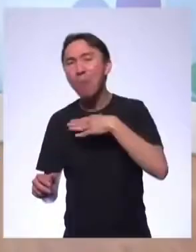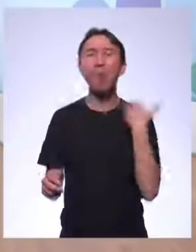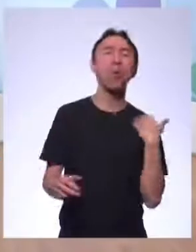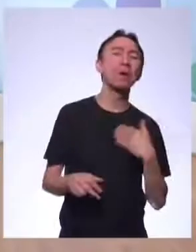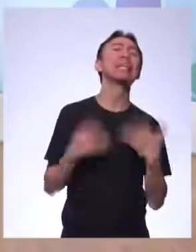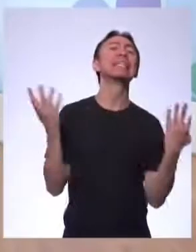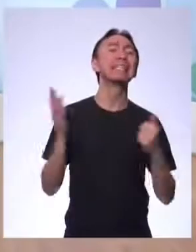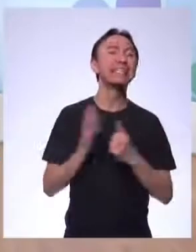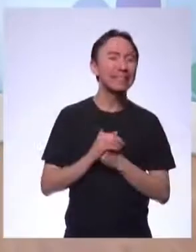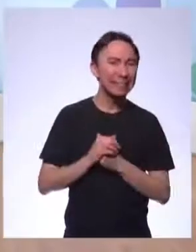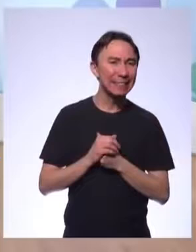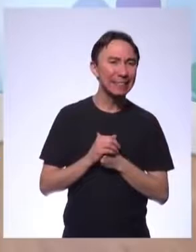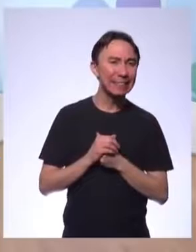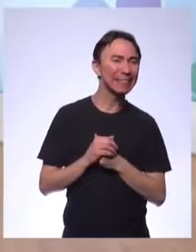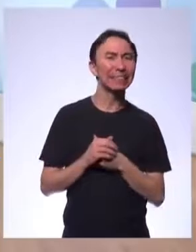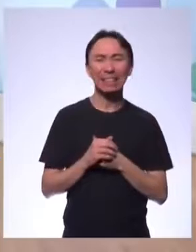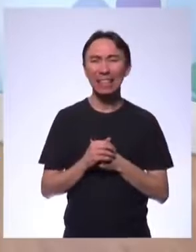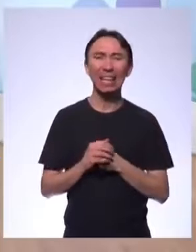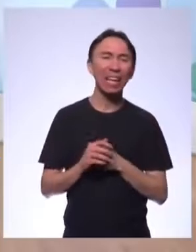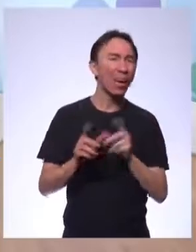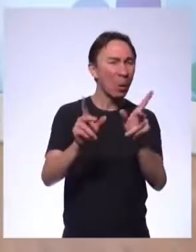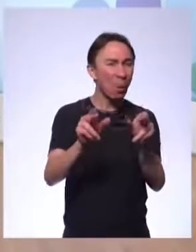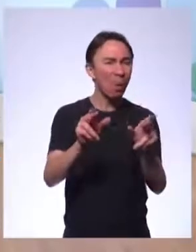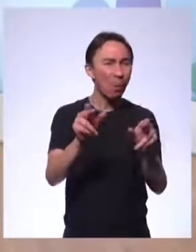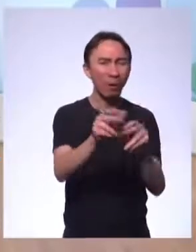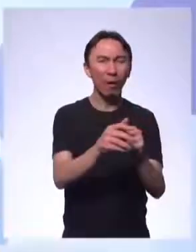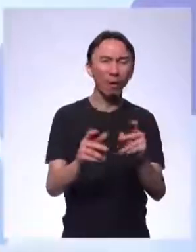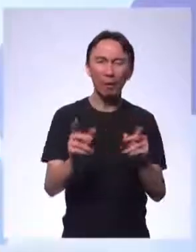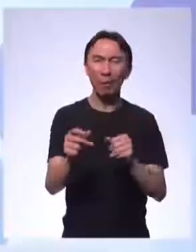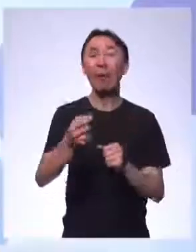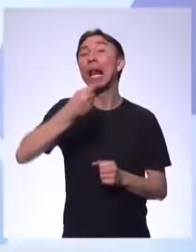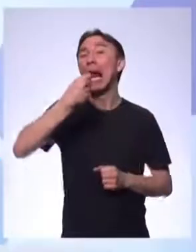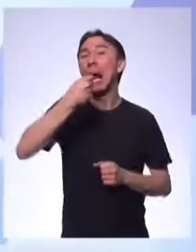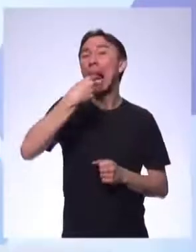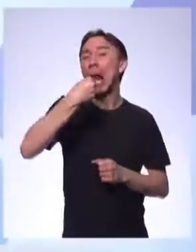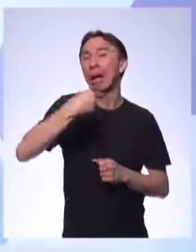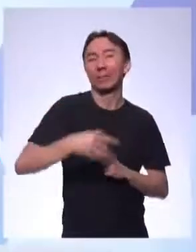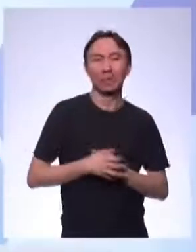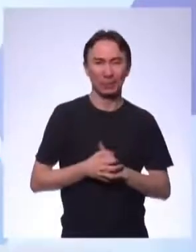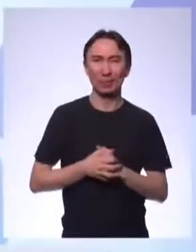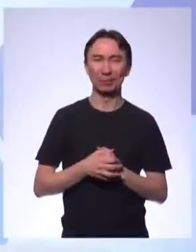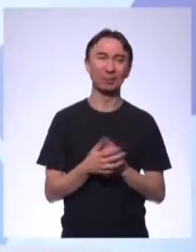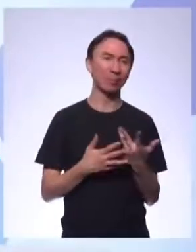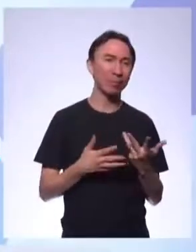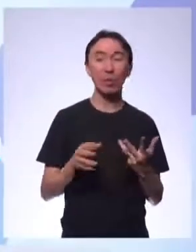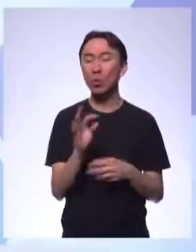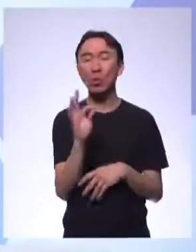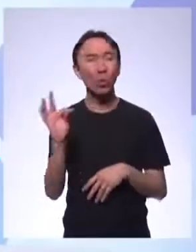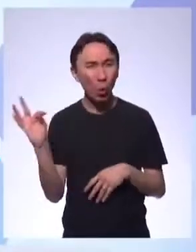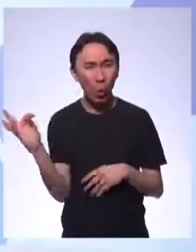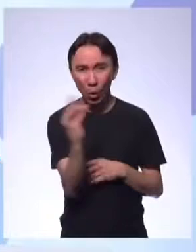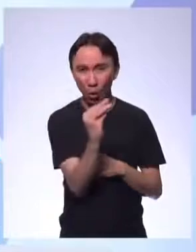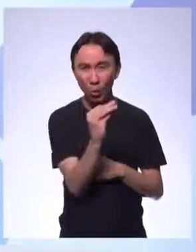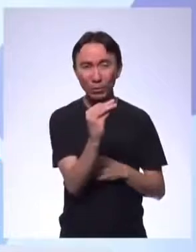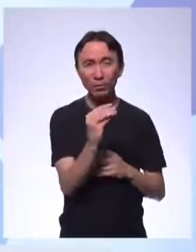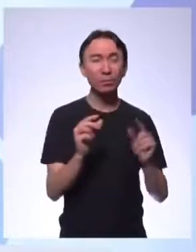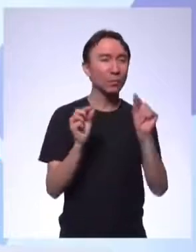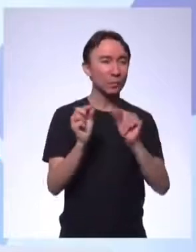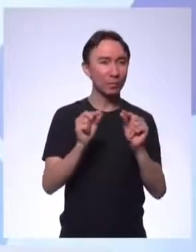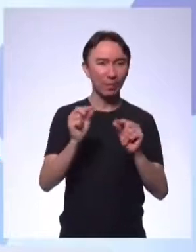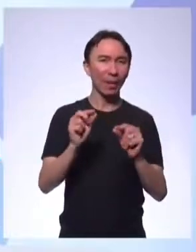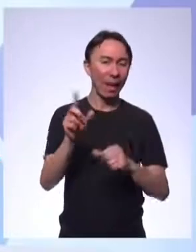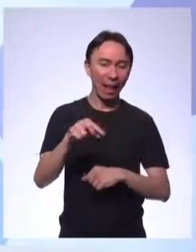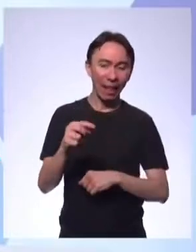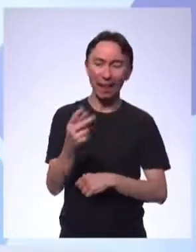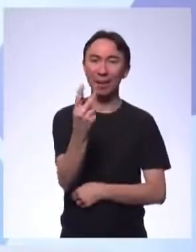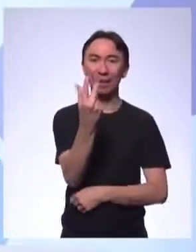hein? Ó, é como se fosse um remédio, tem vários que responderam nessa ideia, e todos muito atrelados à injeção,